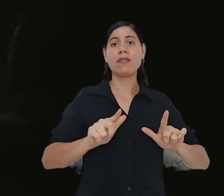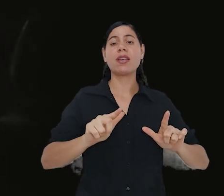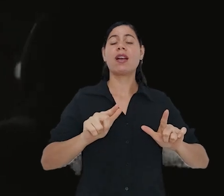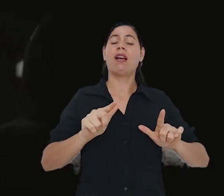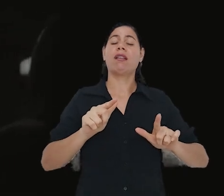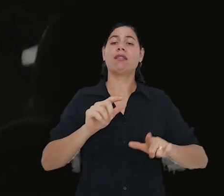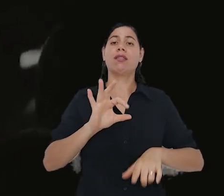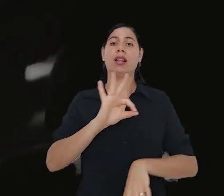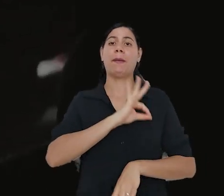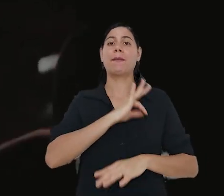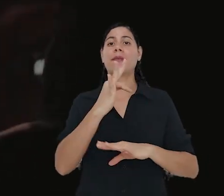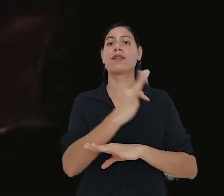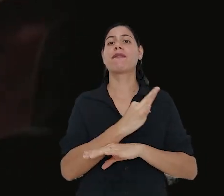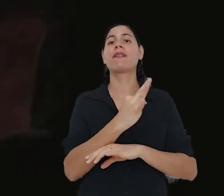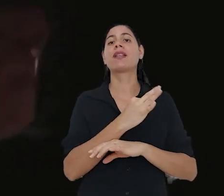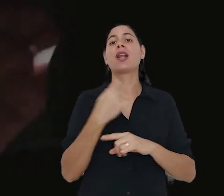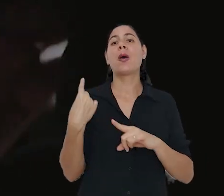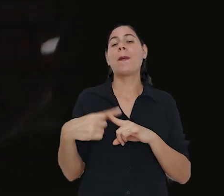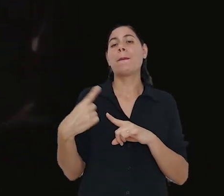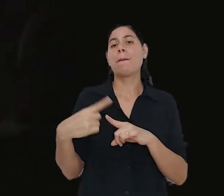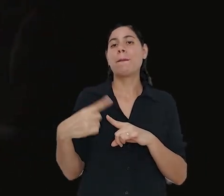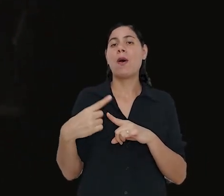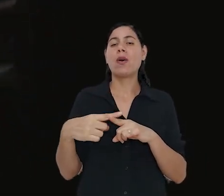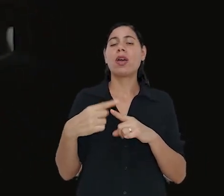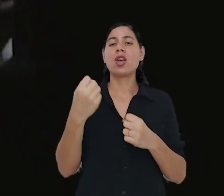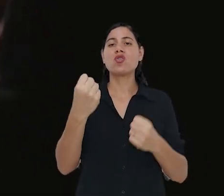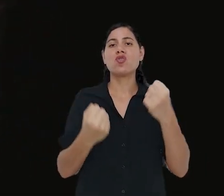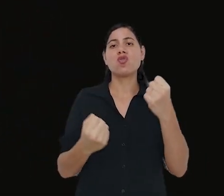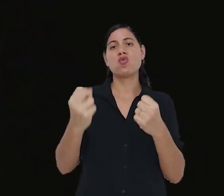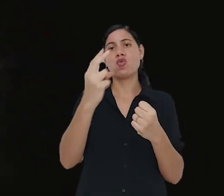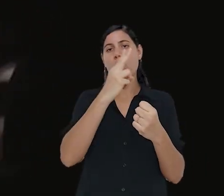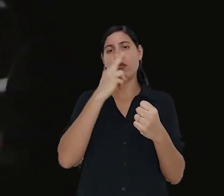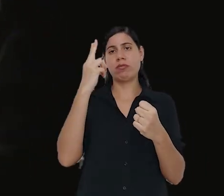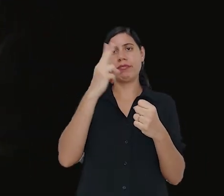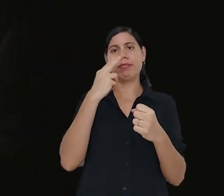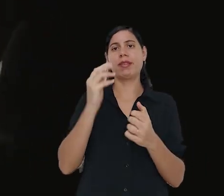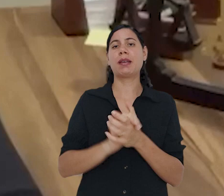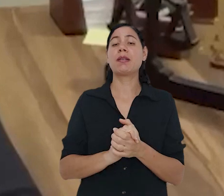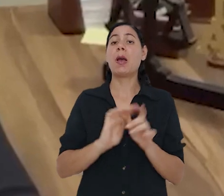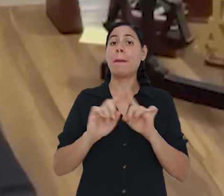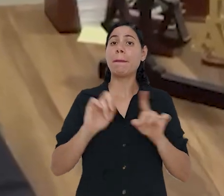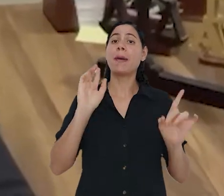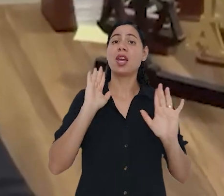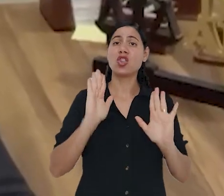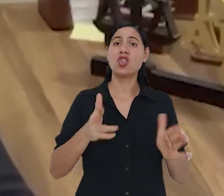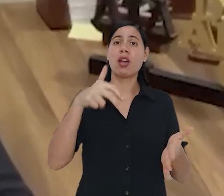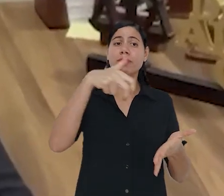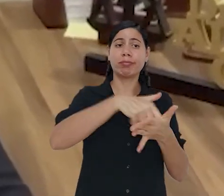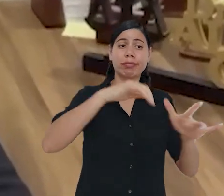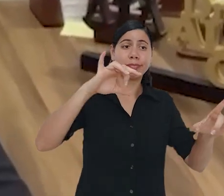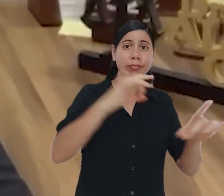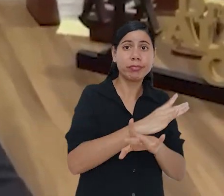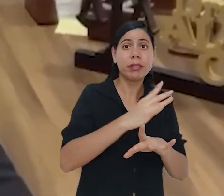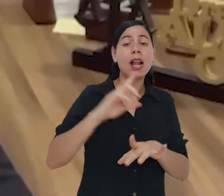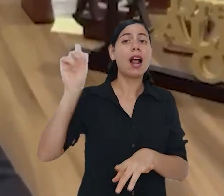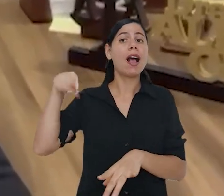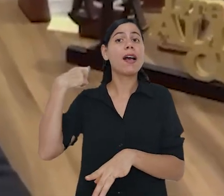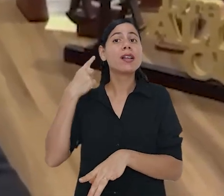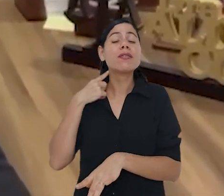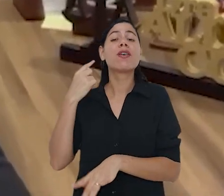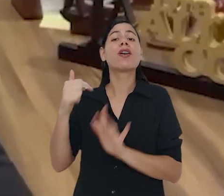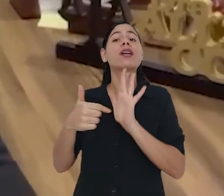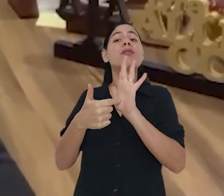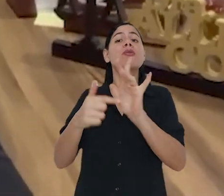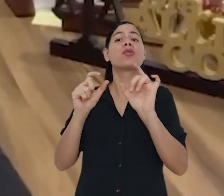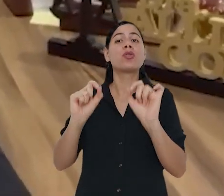de uma condenação por dirigir sob influência de álcool, mesmo com a pena extinta. A advogada do caso avaliou que o único jeito